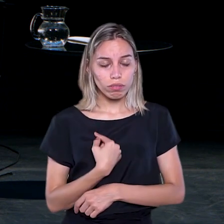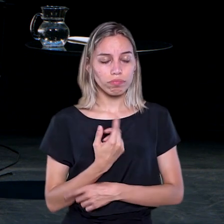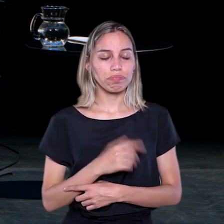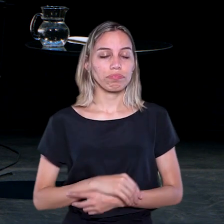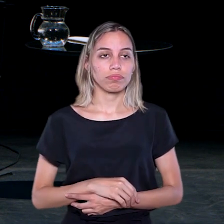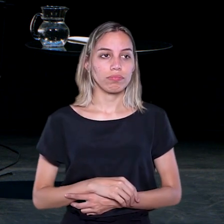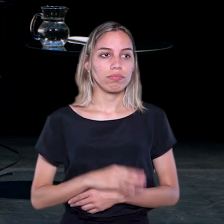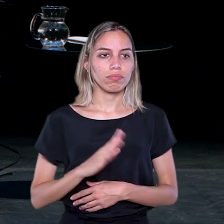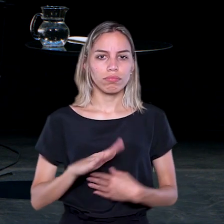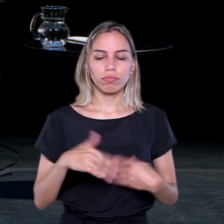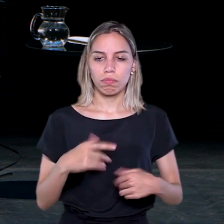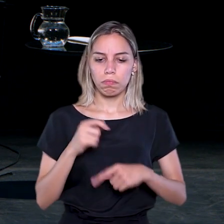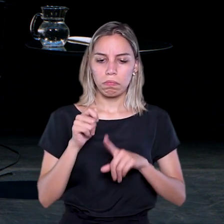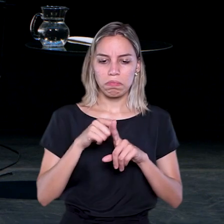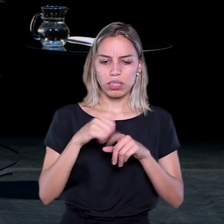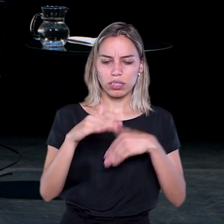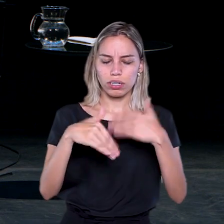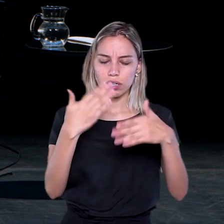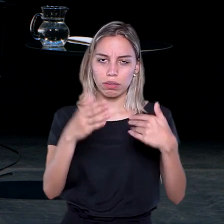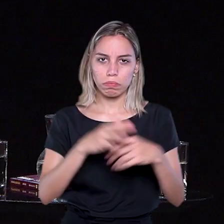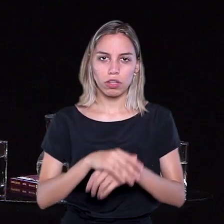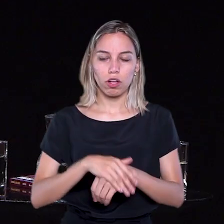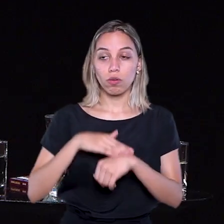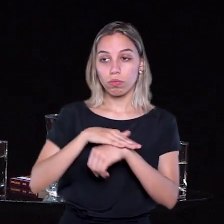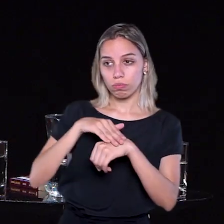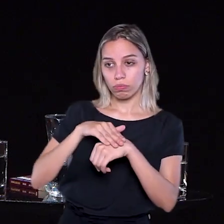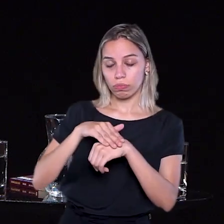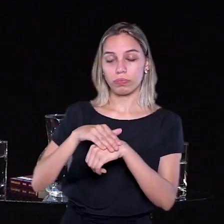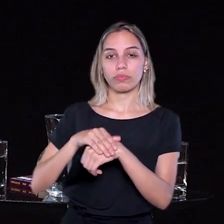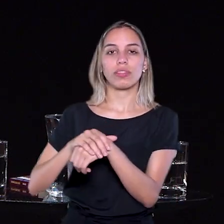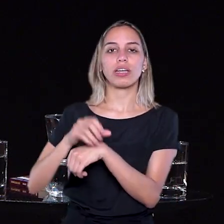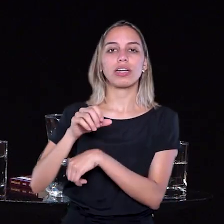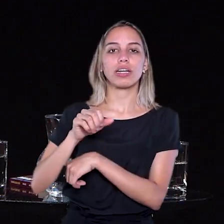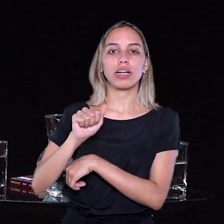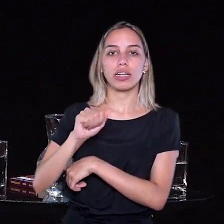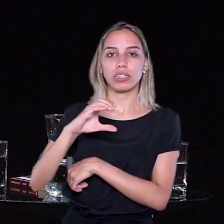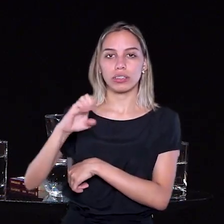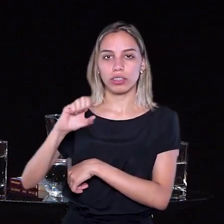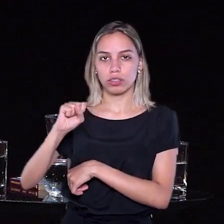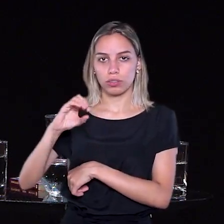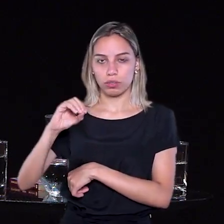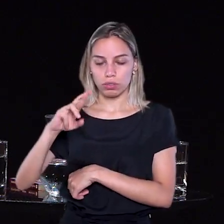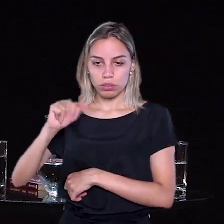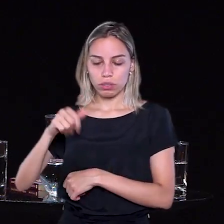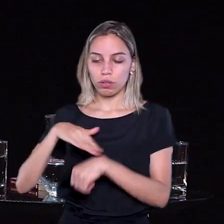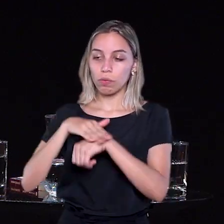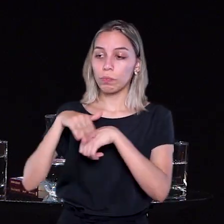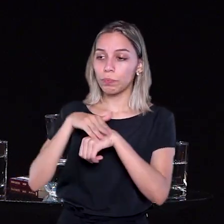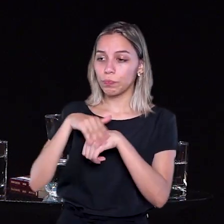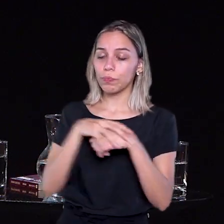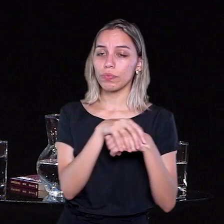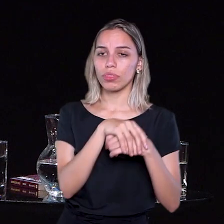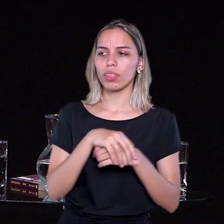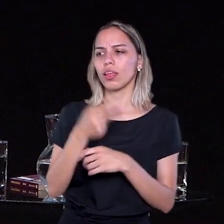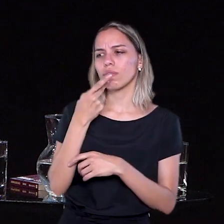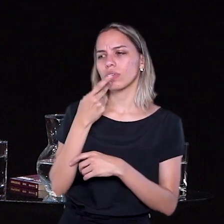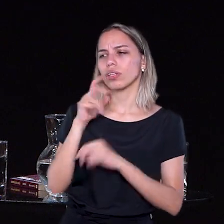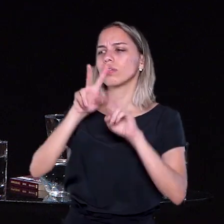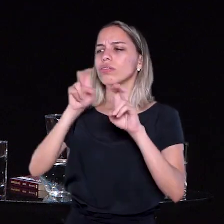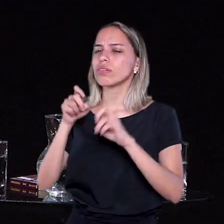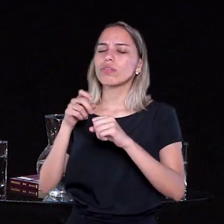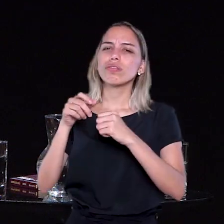meses depois, eu estava com a minha assessora, minha então assessora, Francine Cardoso, eu estava muito esgotada, assim, né? Pensando sobre os